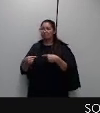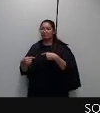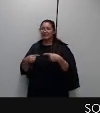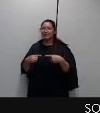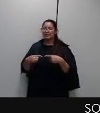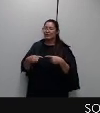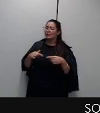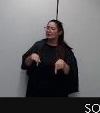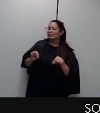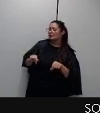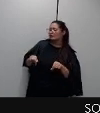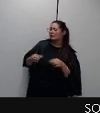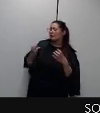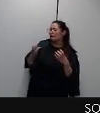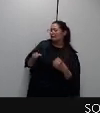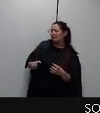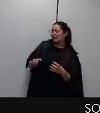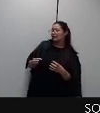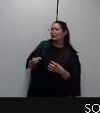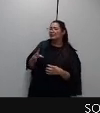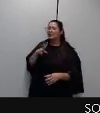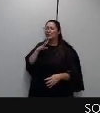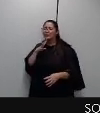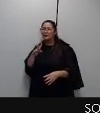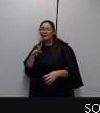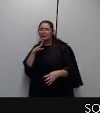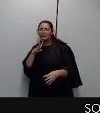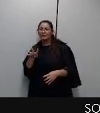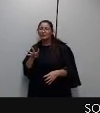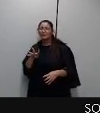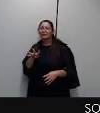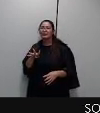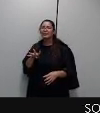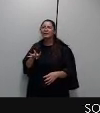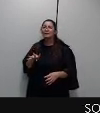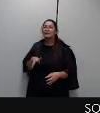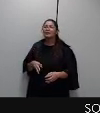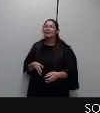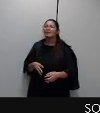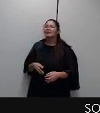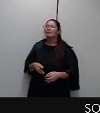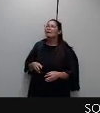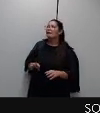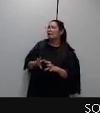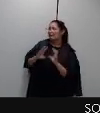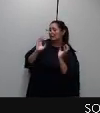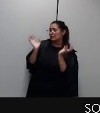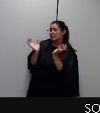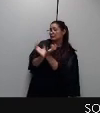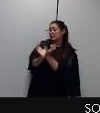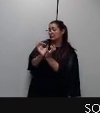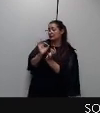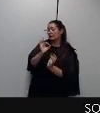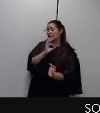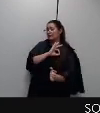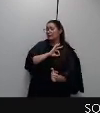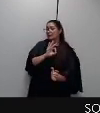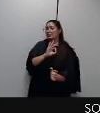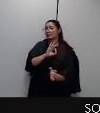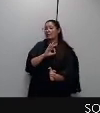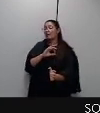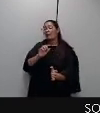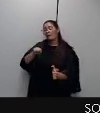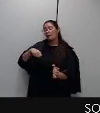reconheceu a prerrogativas da Fazenda Pública escolher a execução fiscal o habilitação de